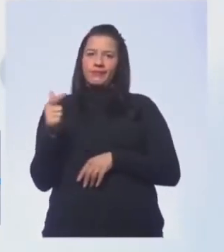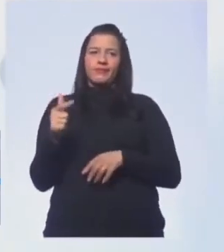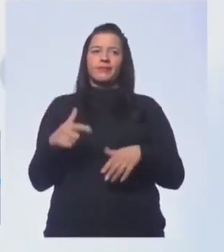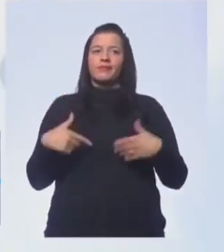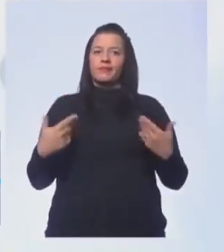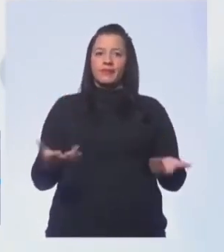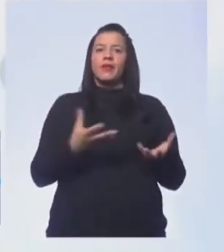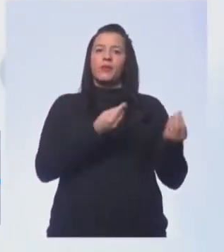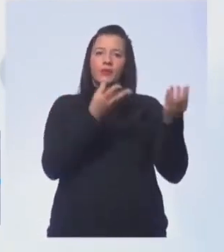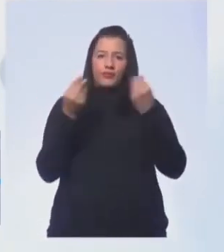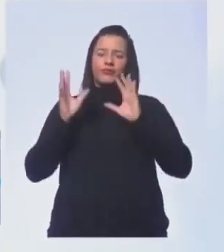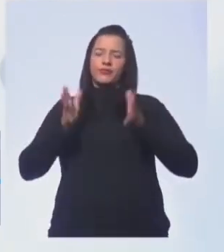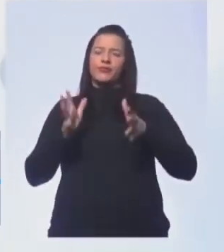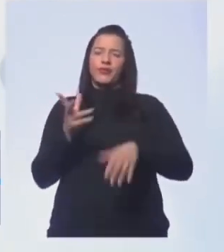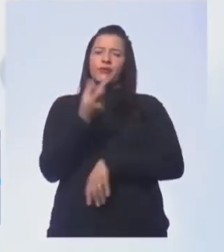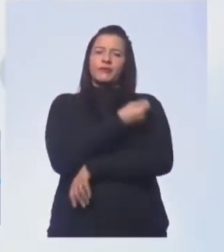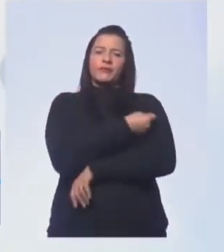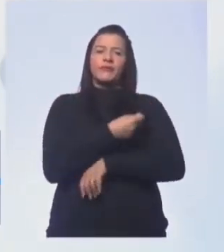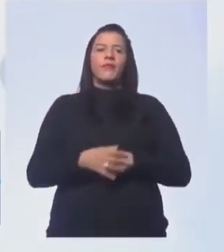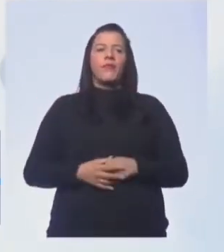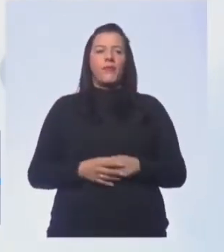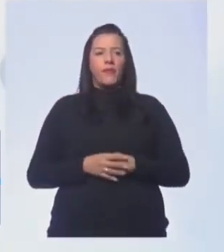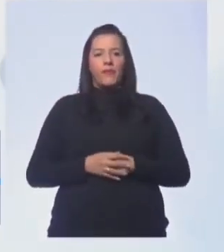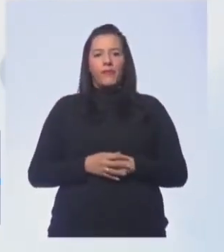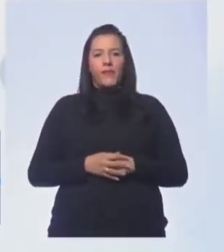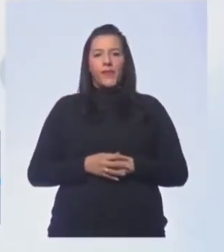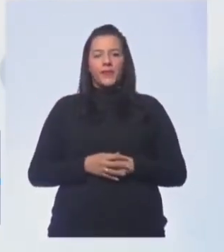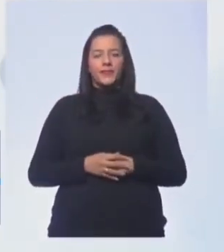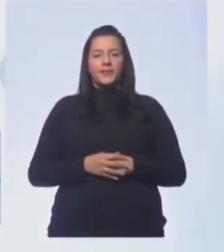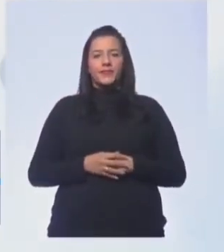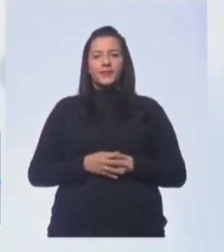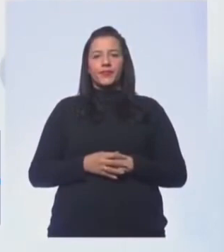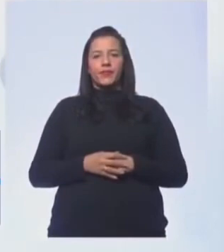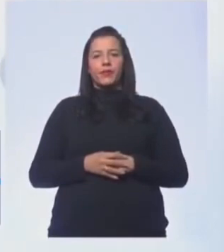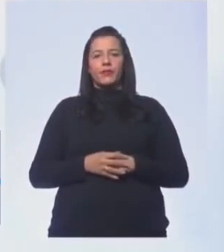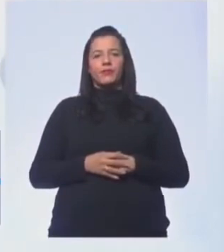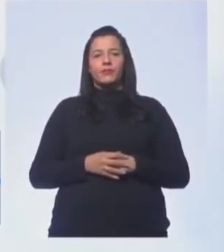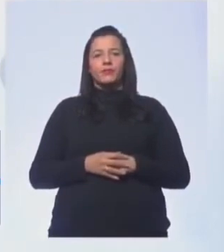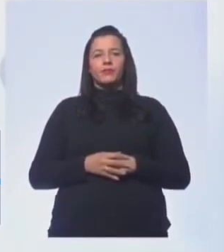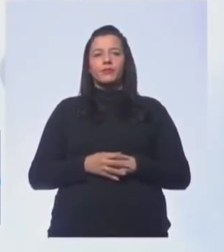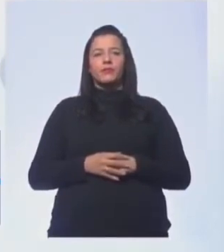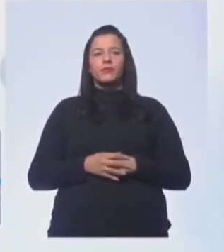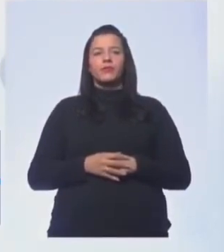alterou, porque um monte de gente já tomou essa vacina. Vamos ao próximo. Deixa eu ver o que tem aqui.